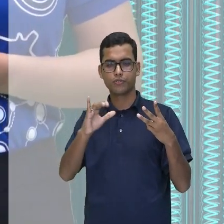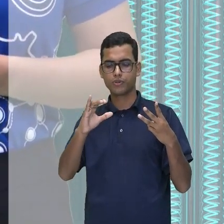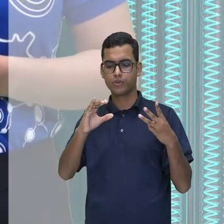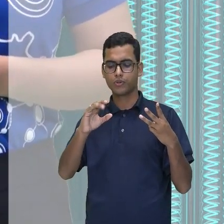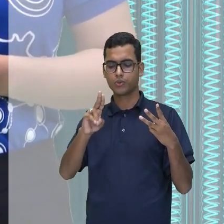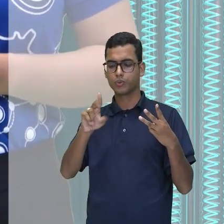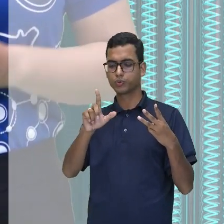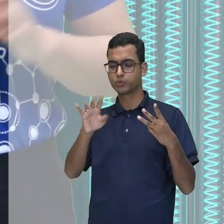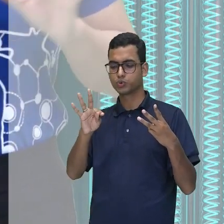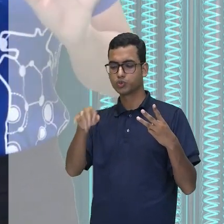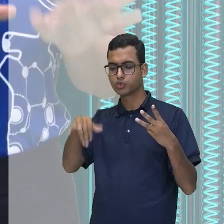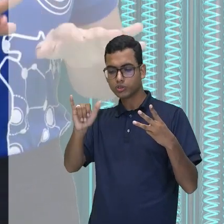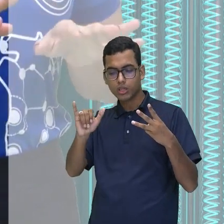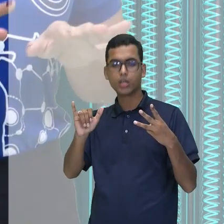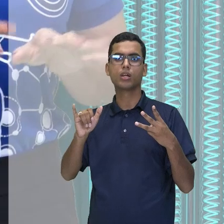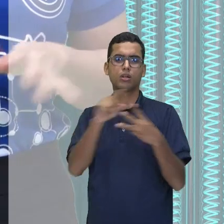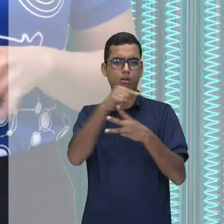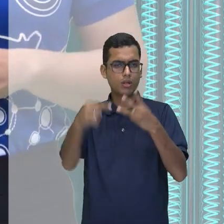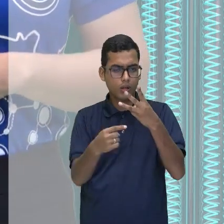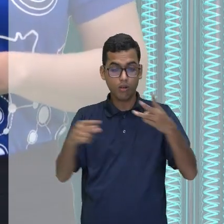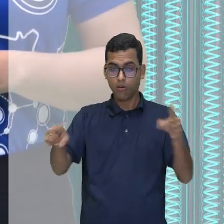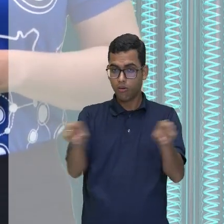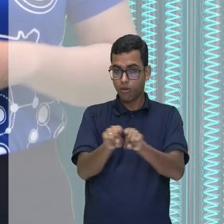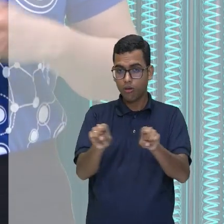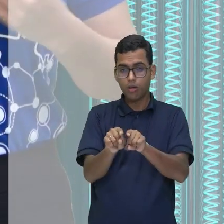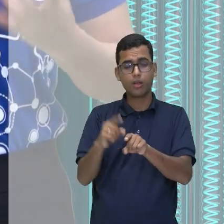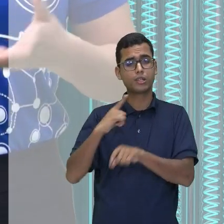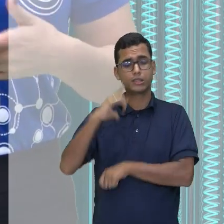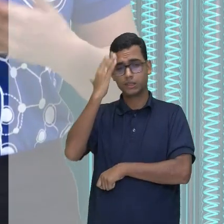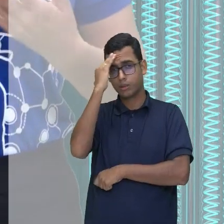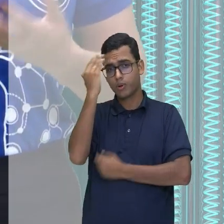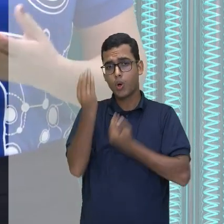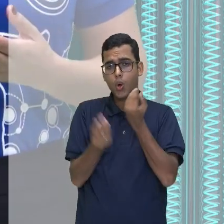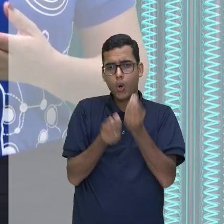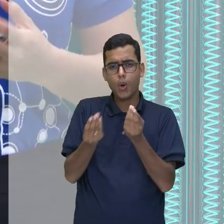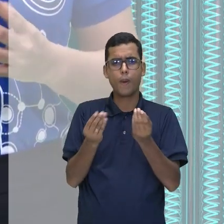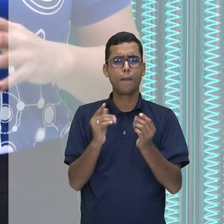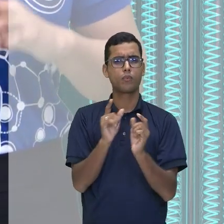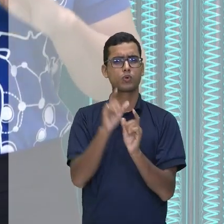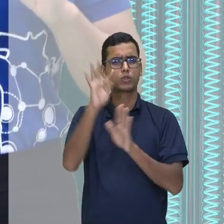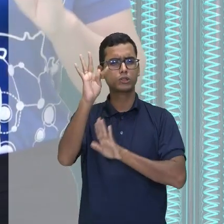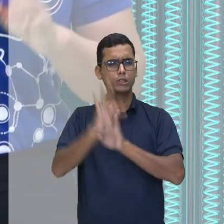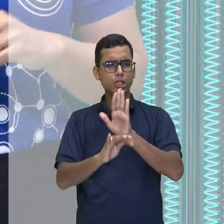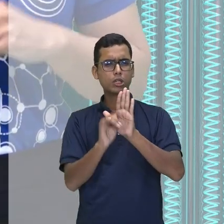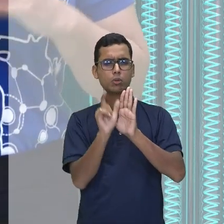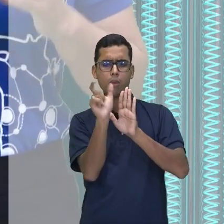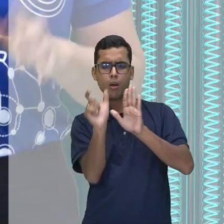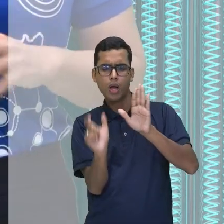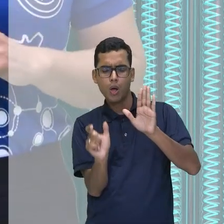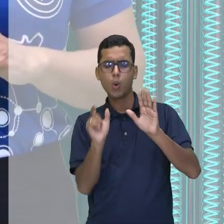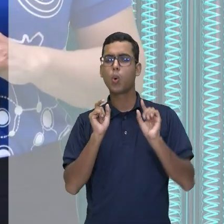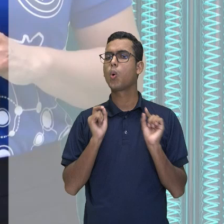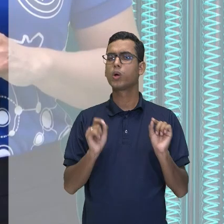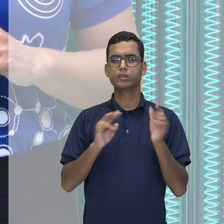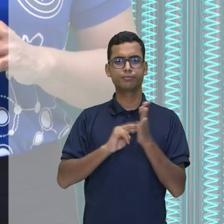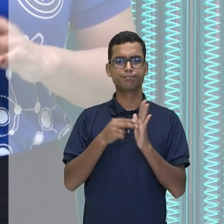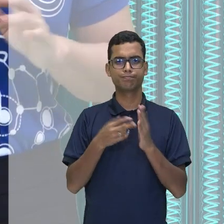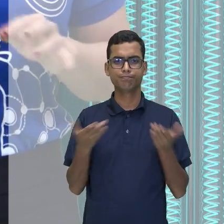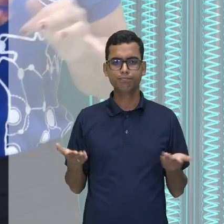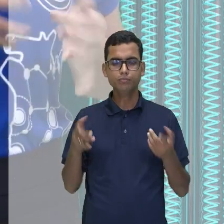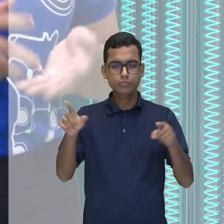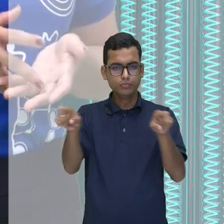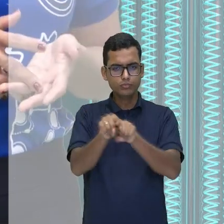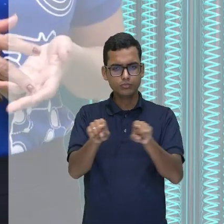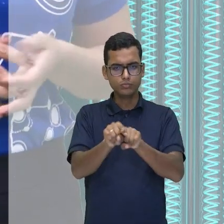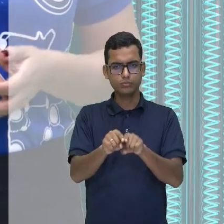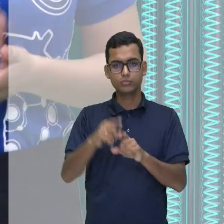questão de procurar saber, entender do que se trata o texto. Faz uma leitura muito rápida, não